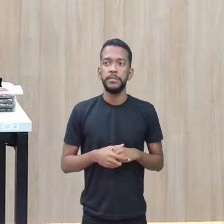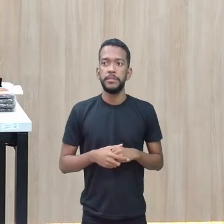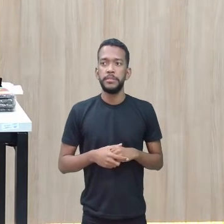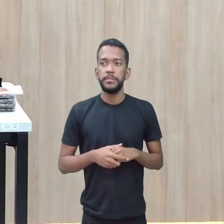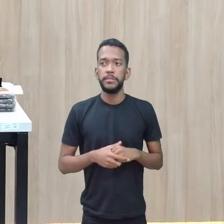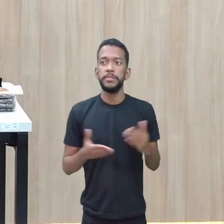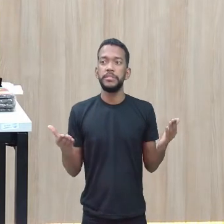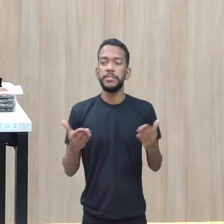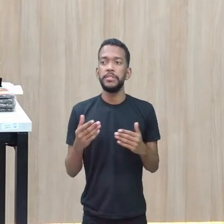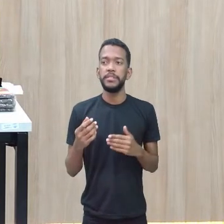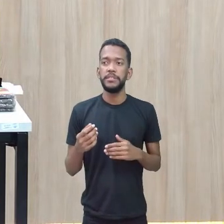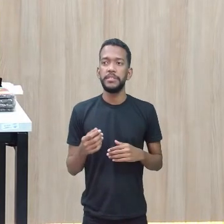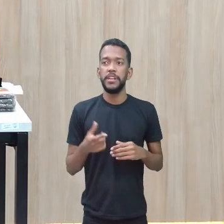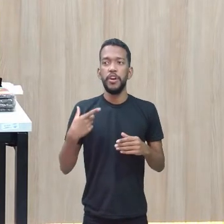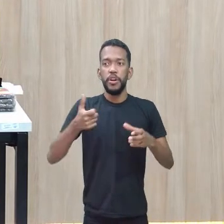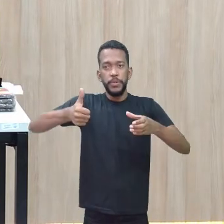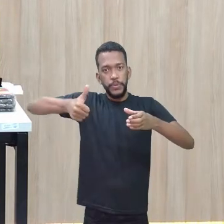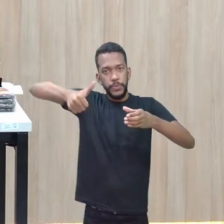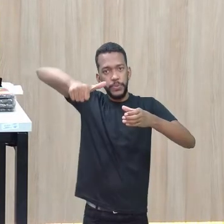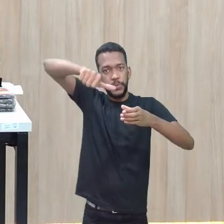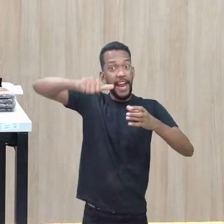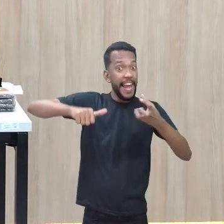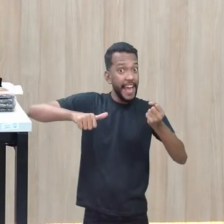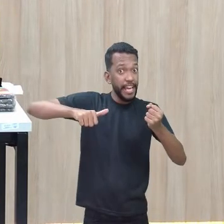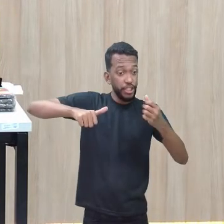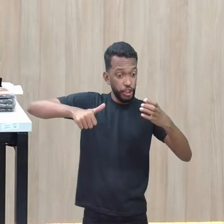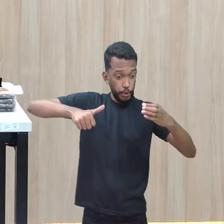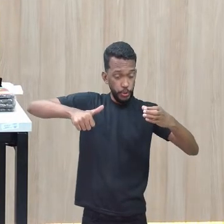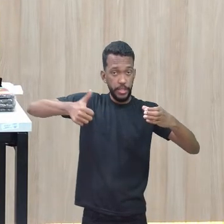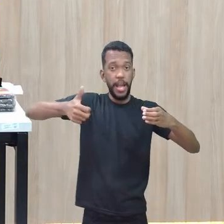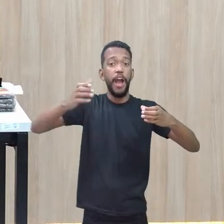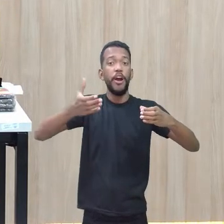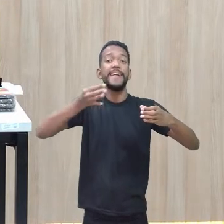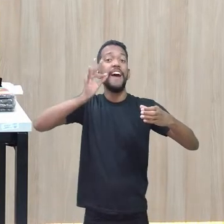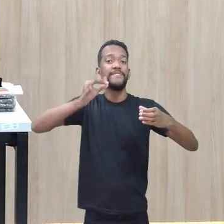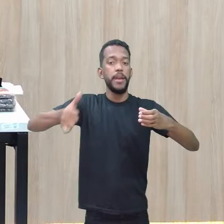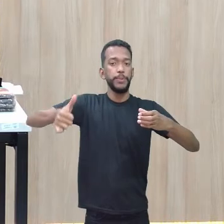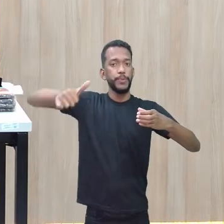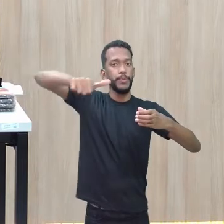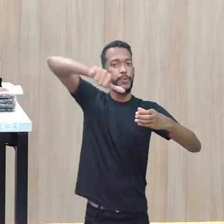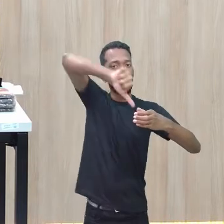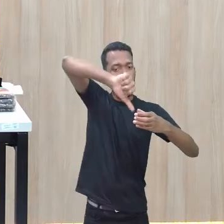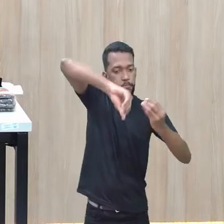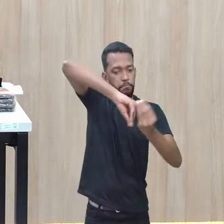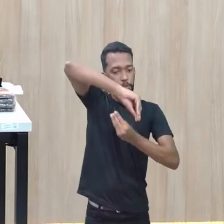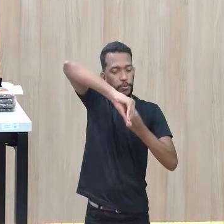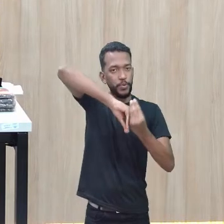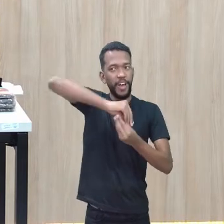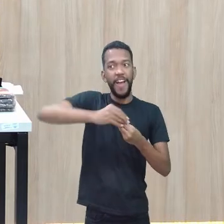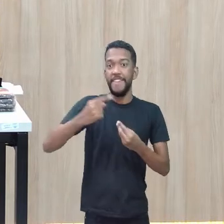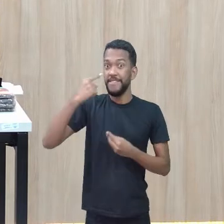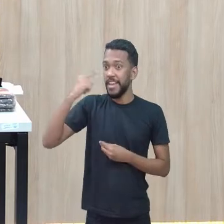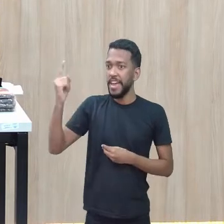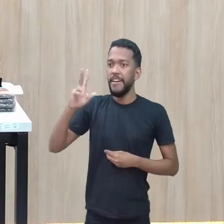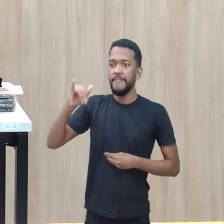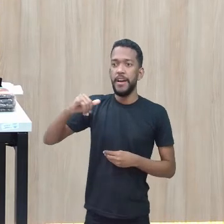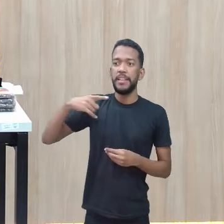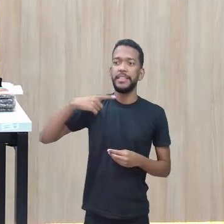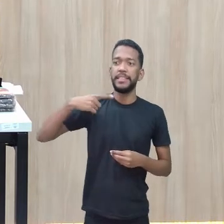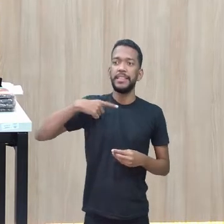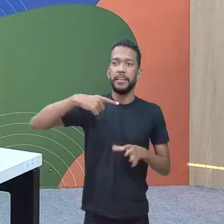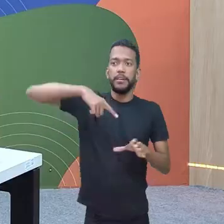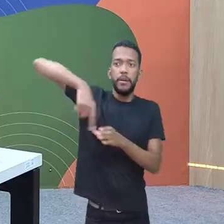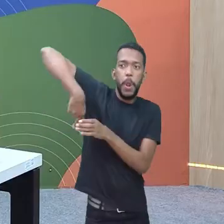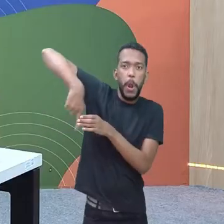leite e aqui um cafezinho. Vou misturar. Agora já não vou usar mais o bastão de vidro, vou